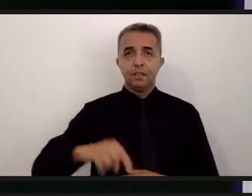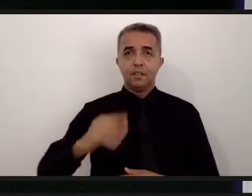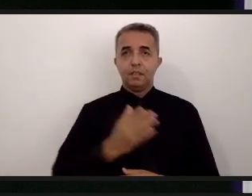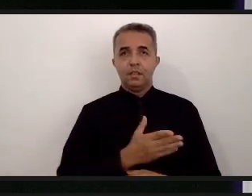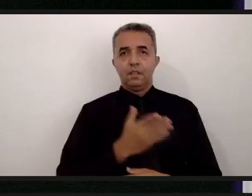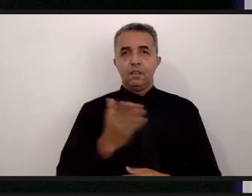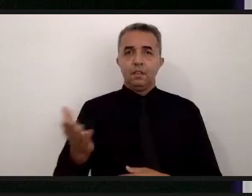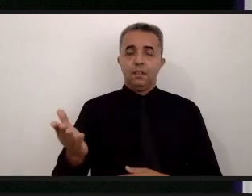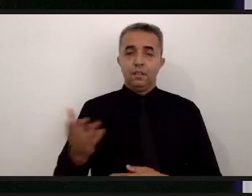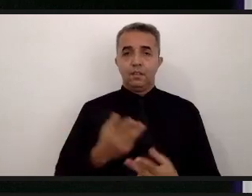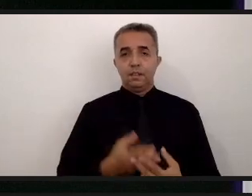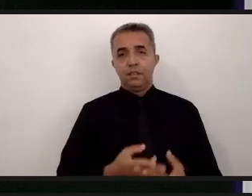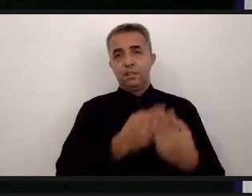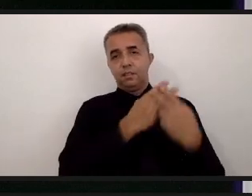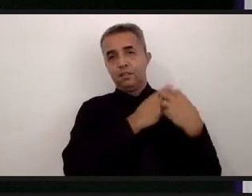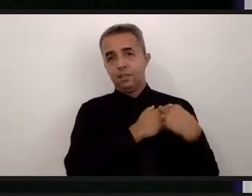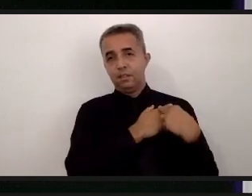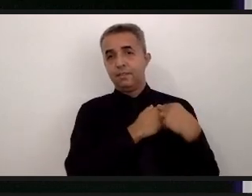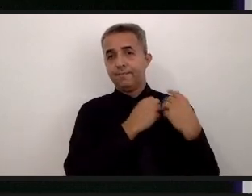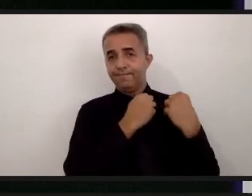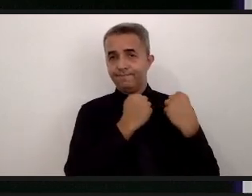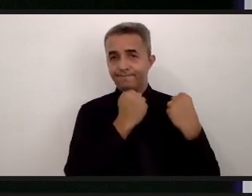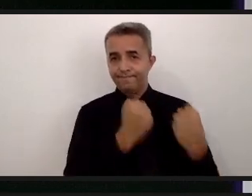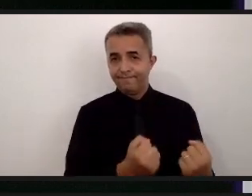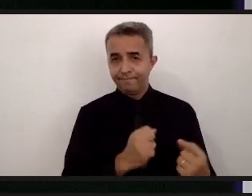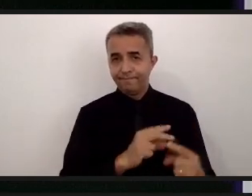essa sobrecarga com filho, trabalho.